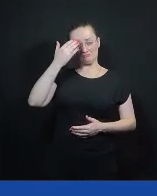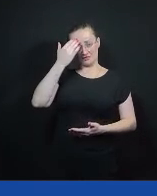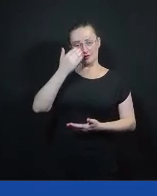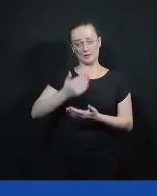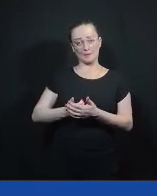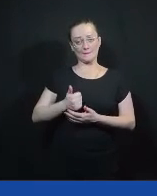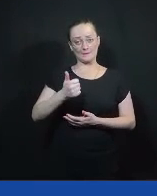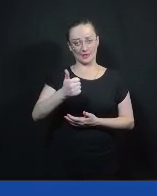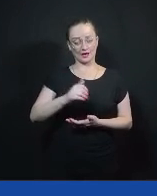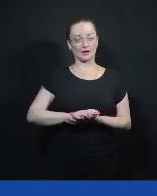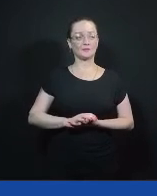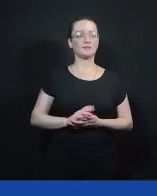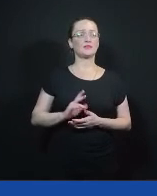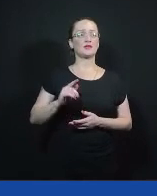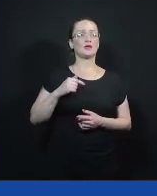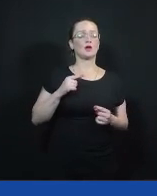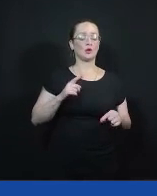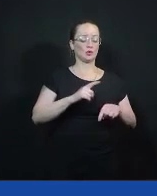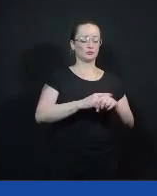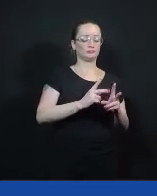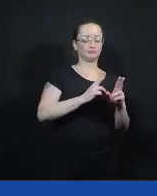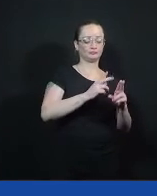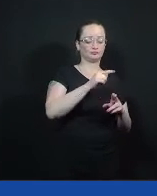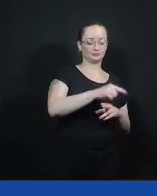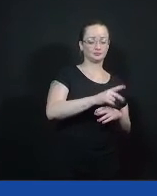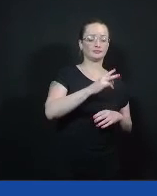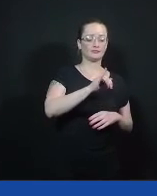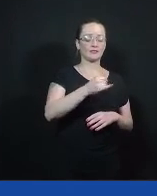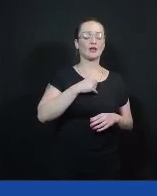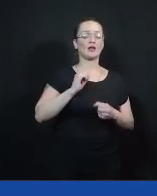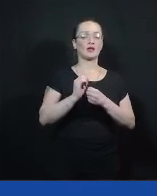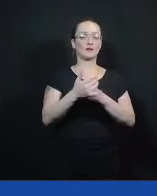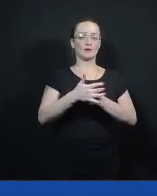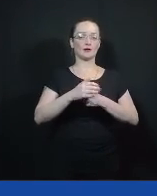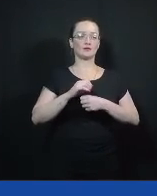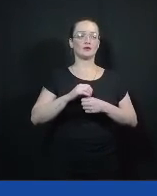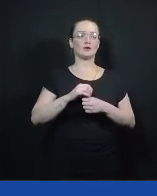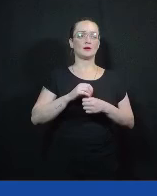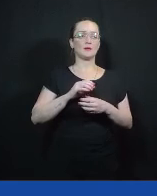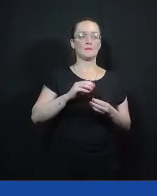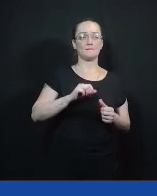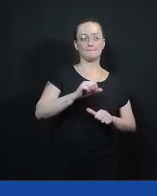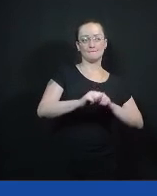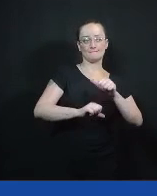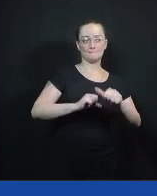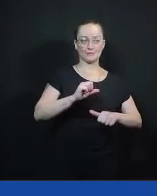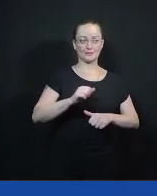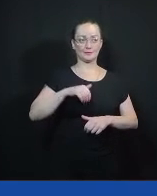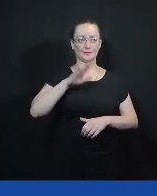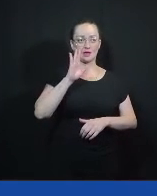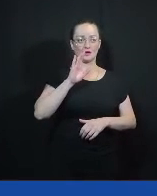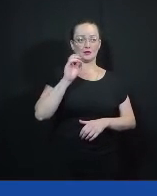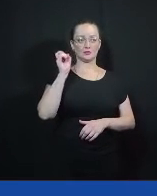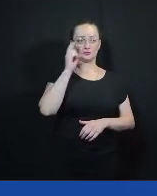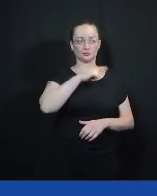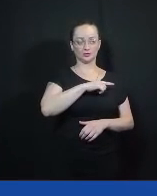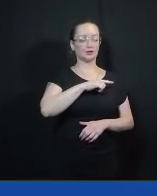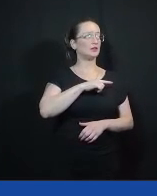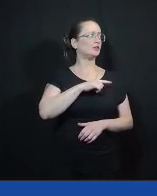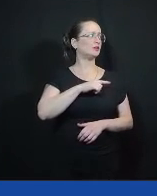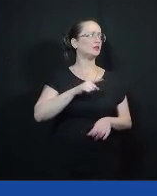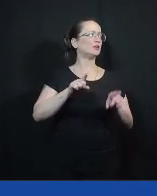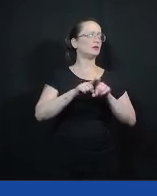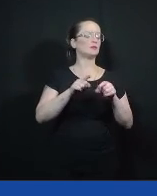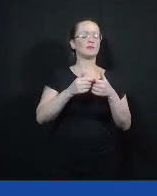otimista, acredito que ao mesmo tempo que essa realidade da pandemia joga mais dificuldades para cobertura,